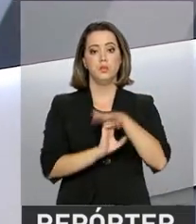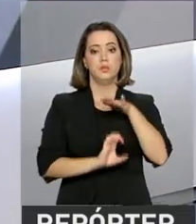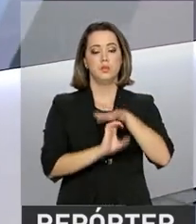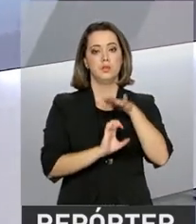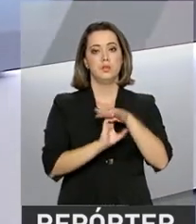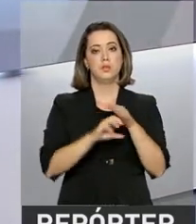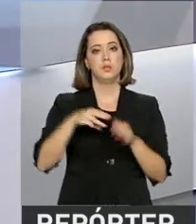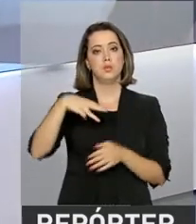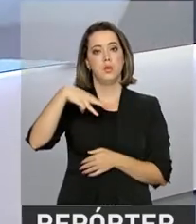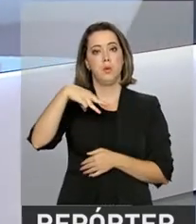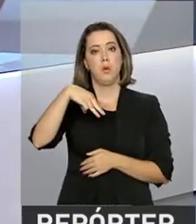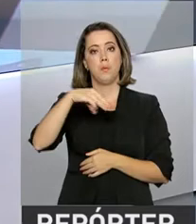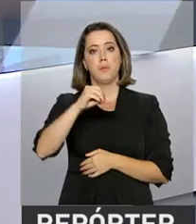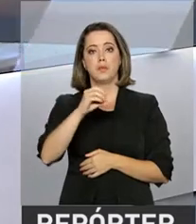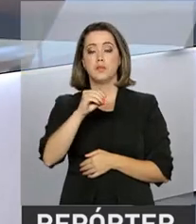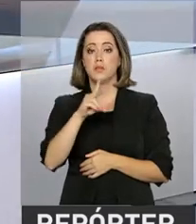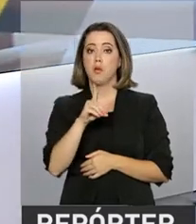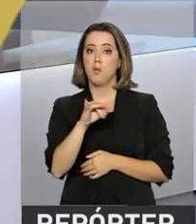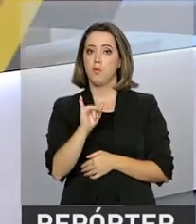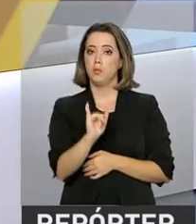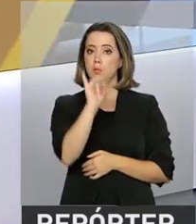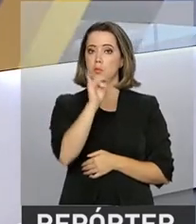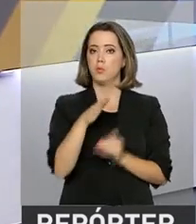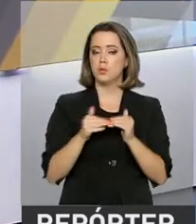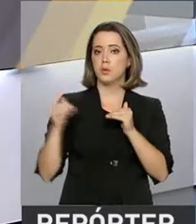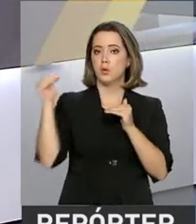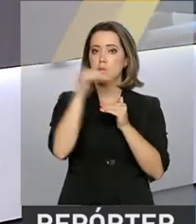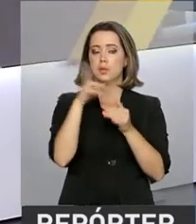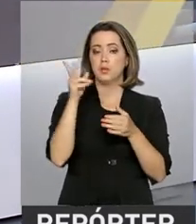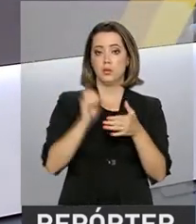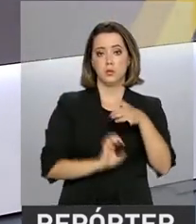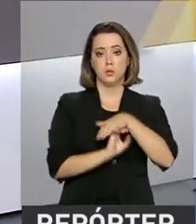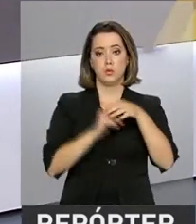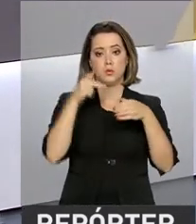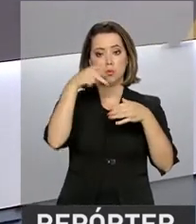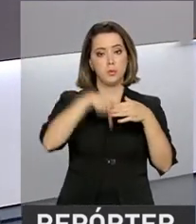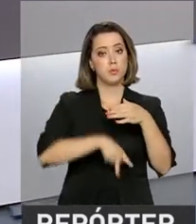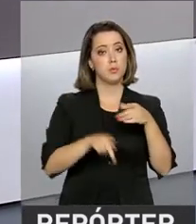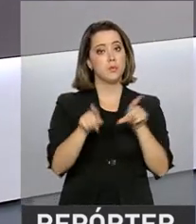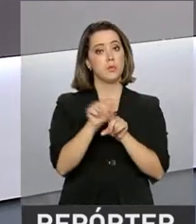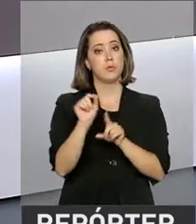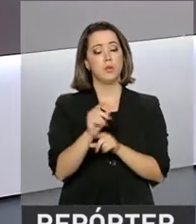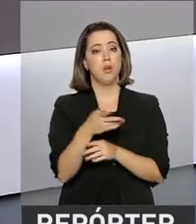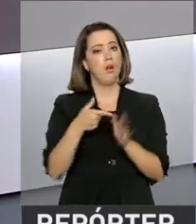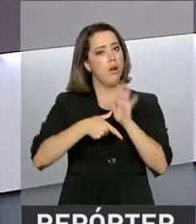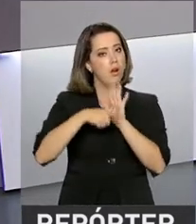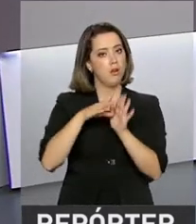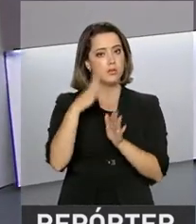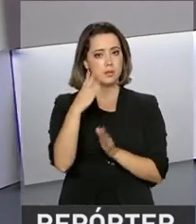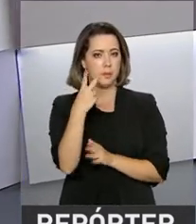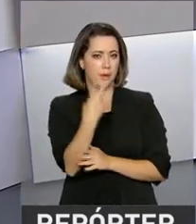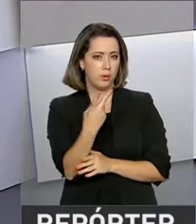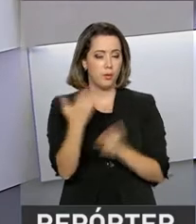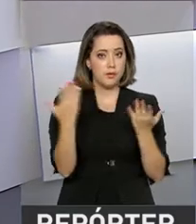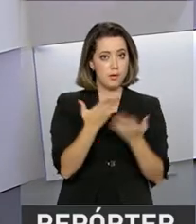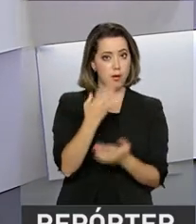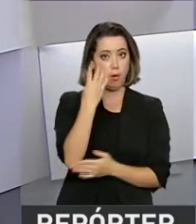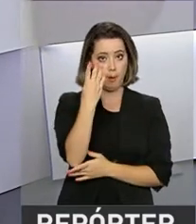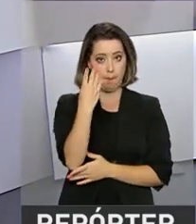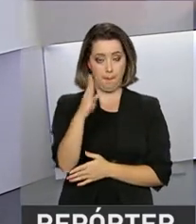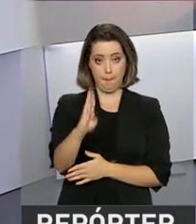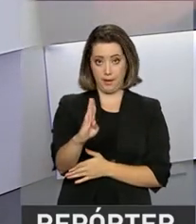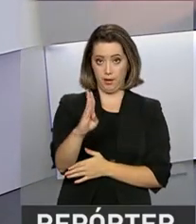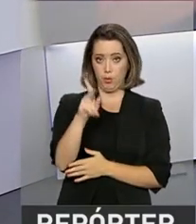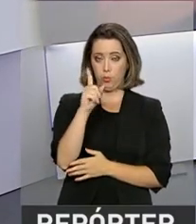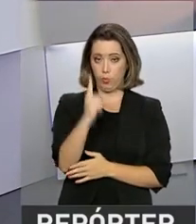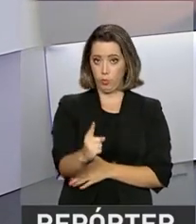classificação de risco moody's aumentou a nota da petrobras db2 para b1 nós vamos saber o que isso significa com a repórter